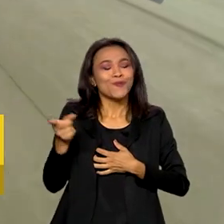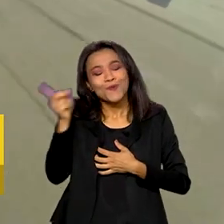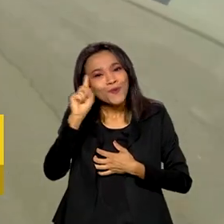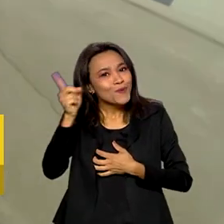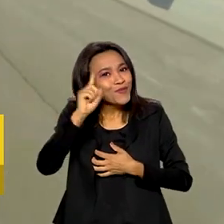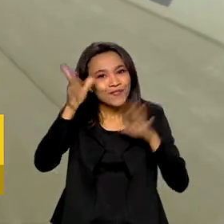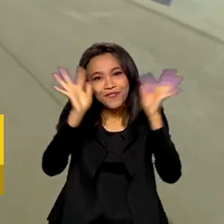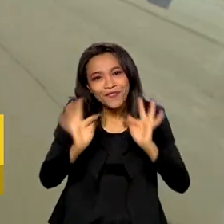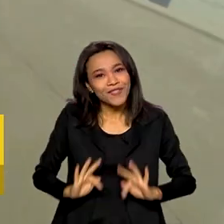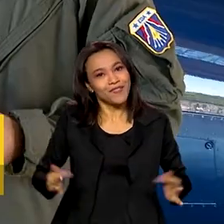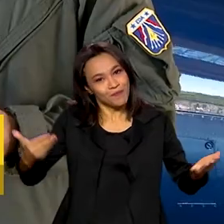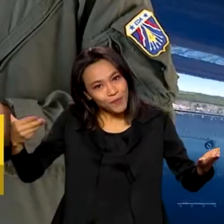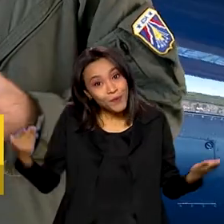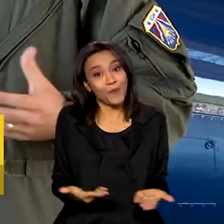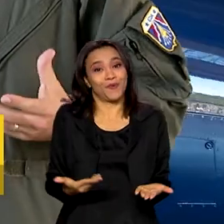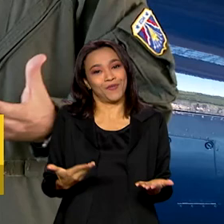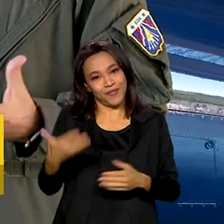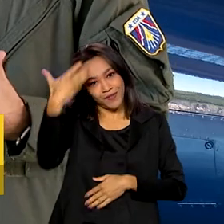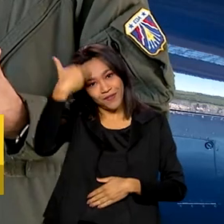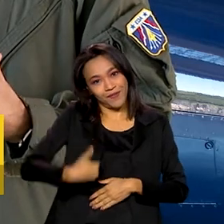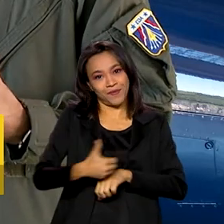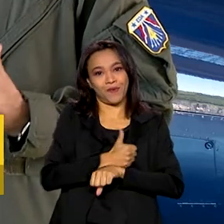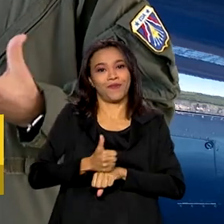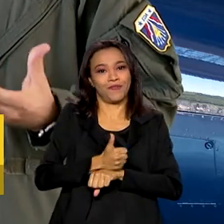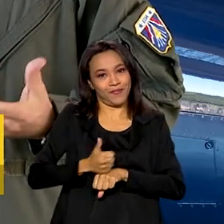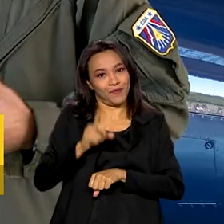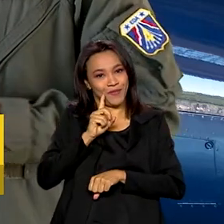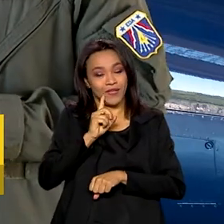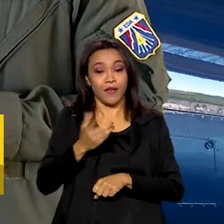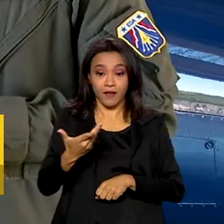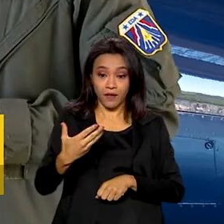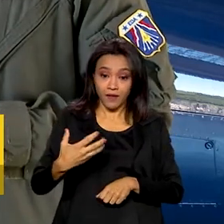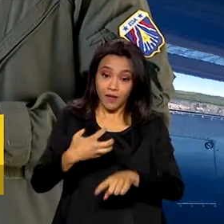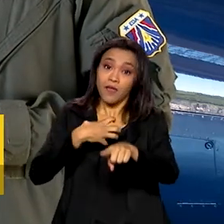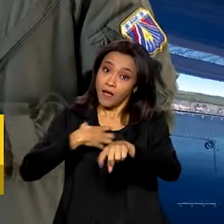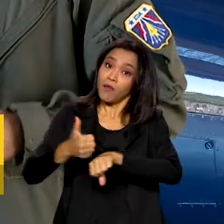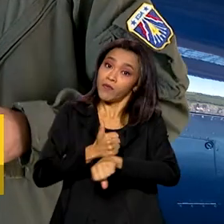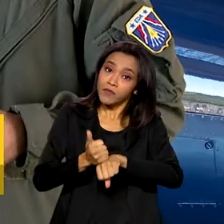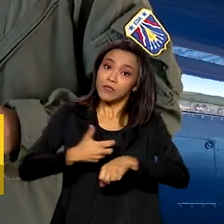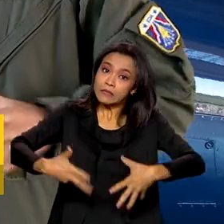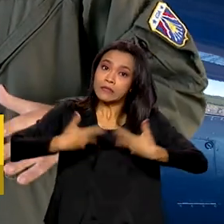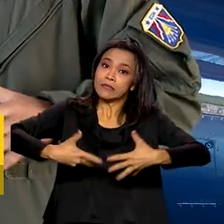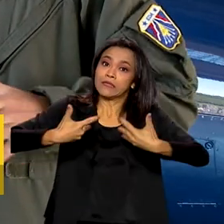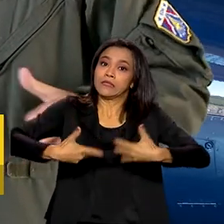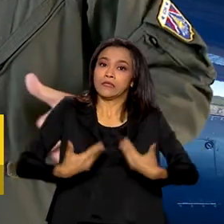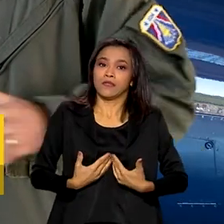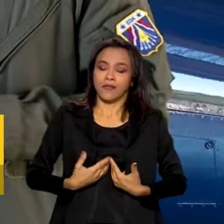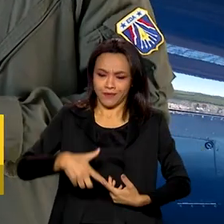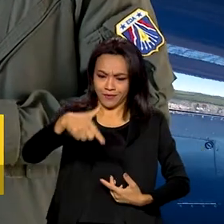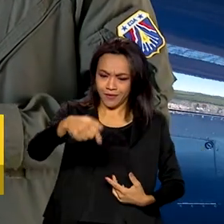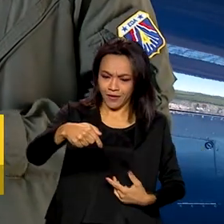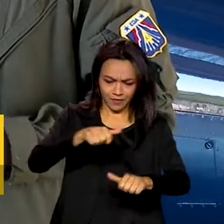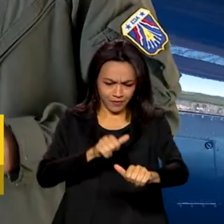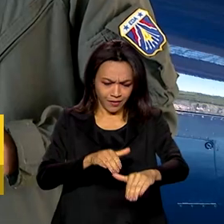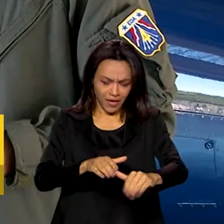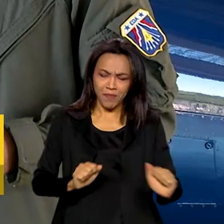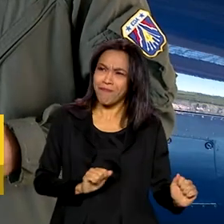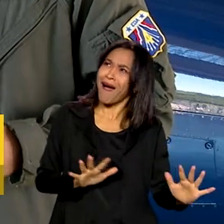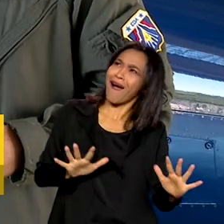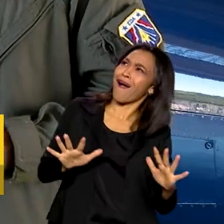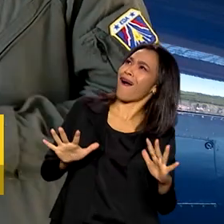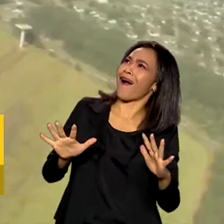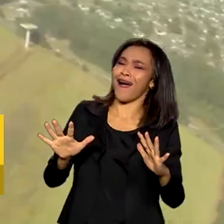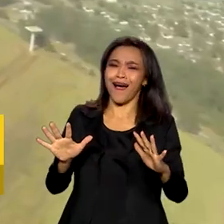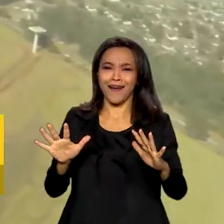posição que eu estou hoje em dia. E é uma missão que realmente nos motiva, né? Eu lembro que saía do 7 de setembro aquele alvoroço doido para quê?